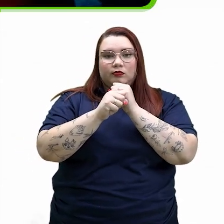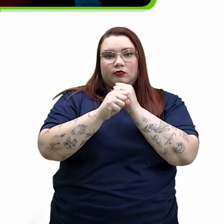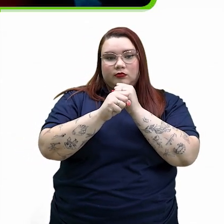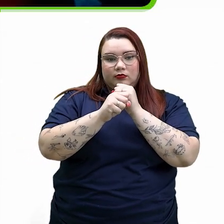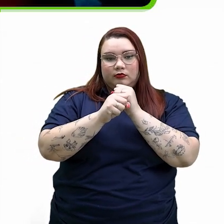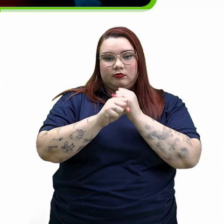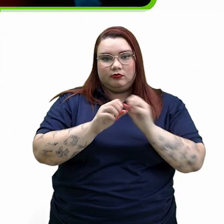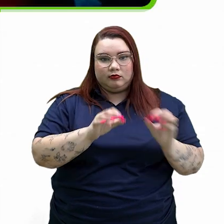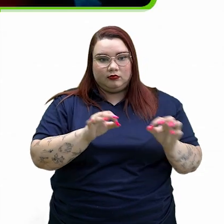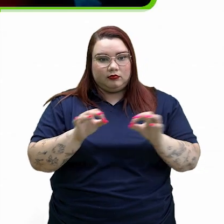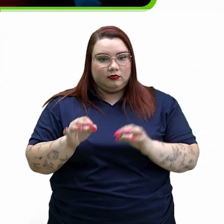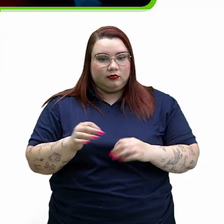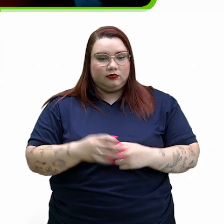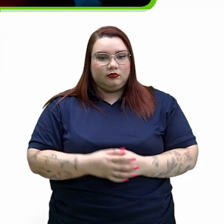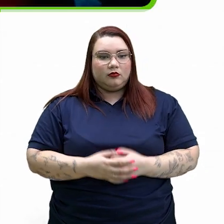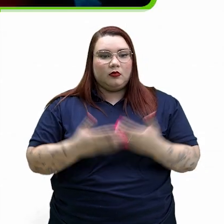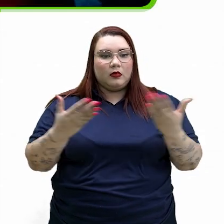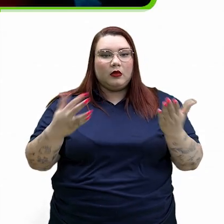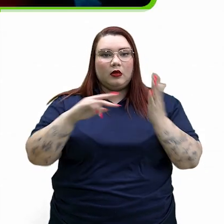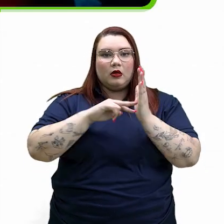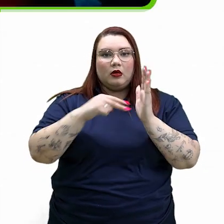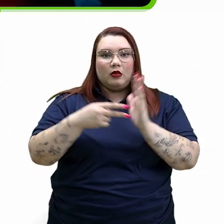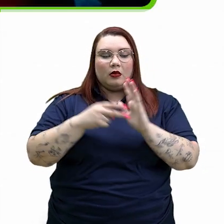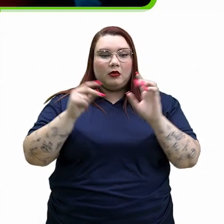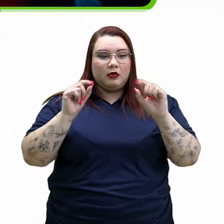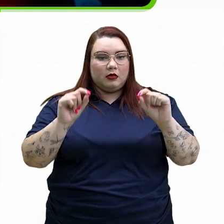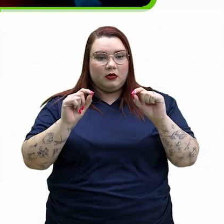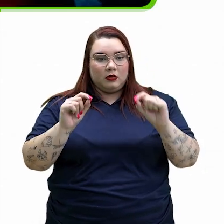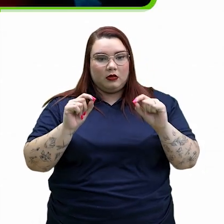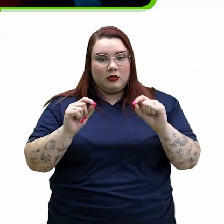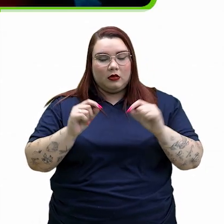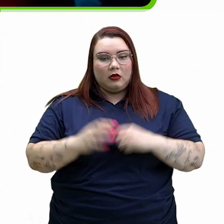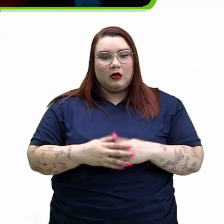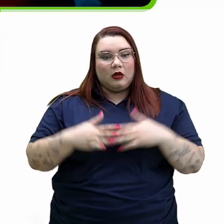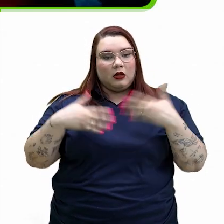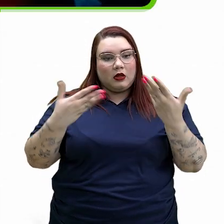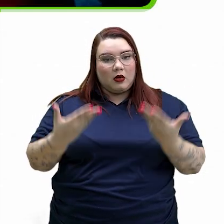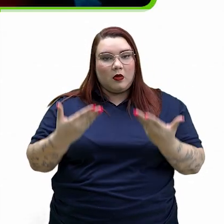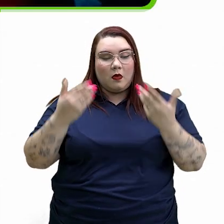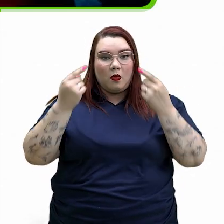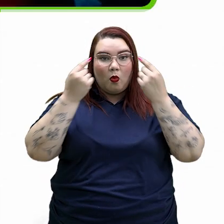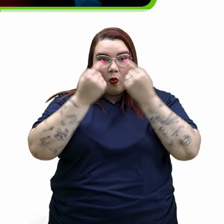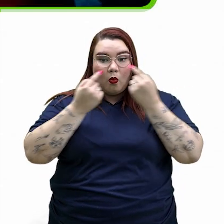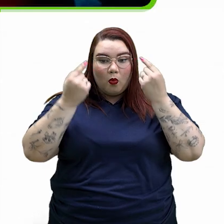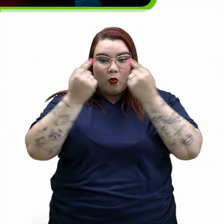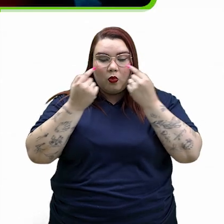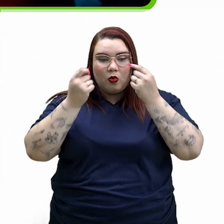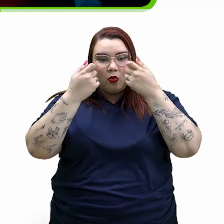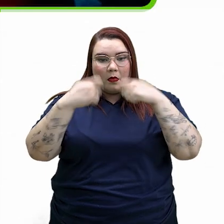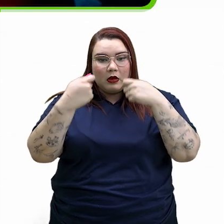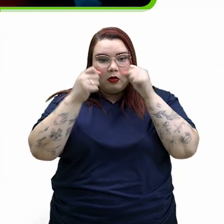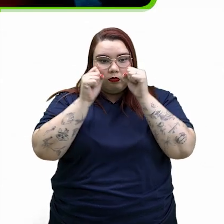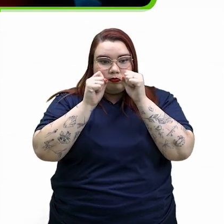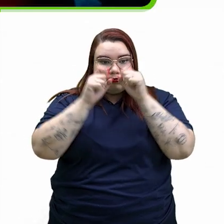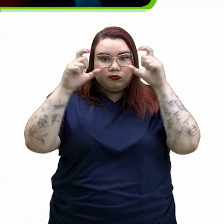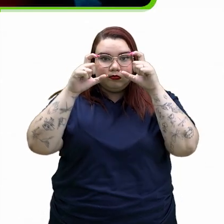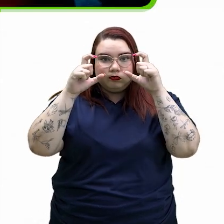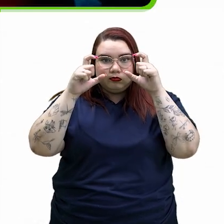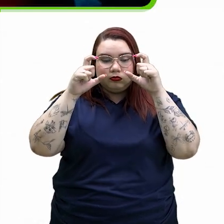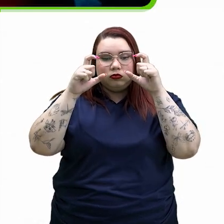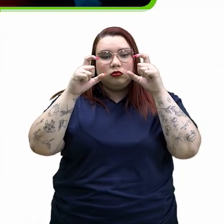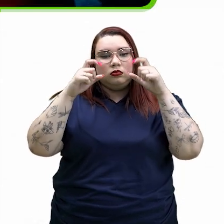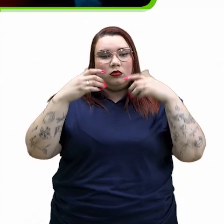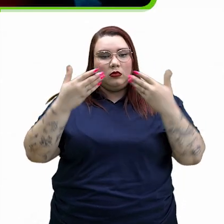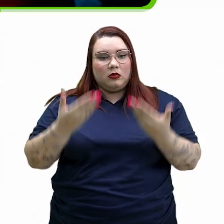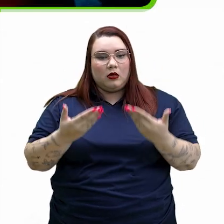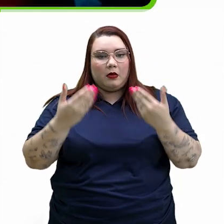mais escuro. E o que significa dizer isso? Que acarreta a abertura maior da pupila,